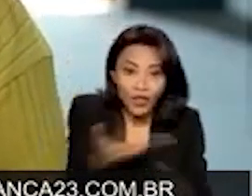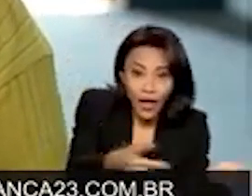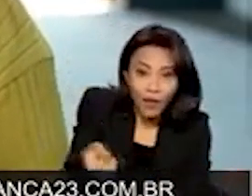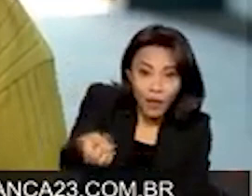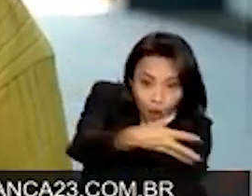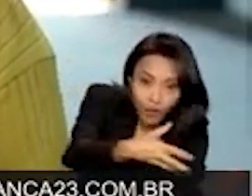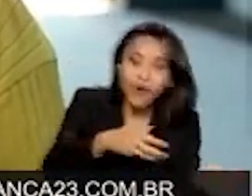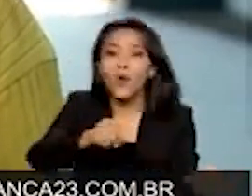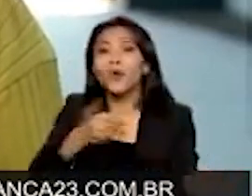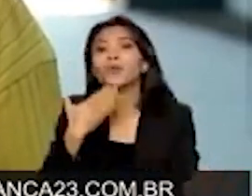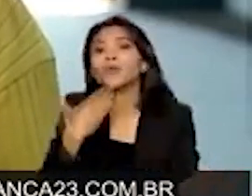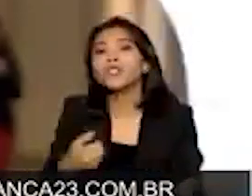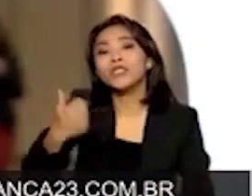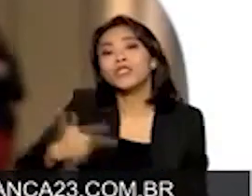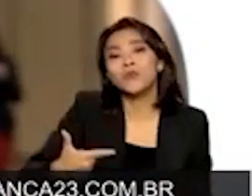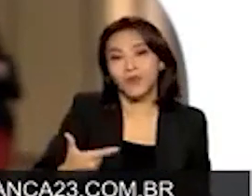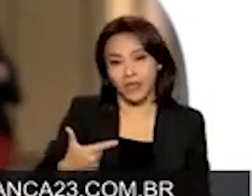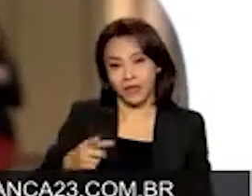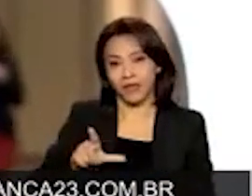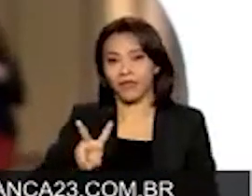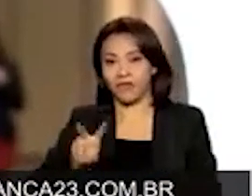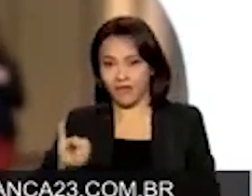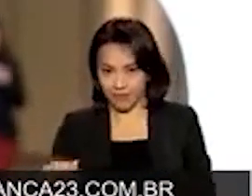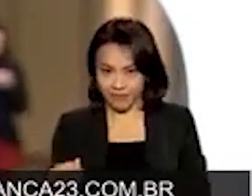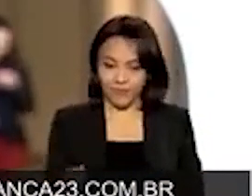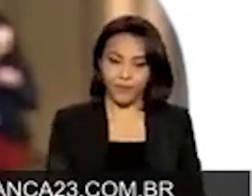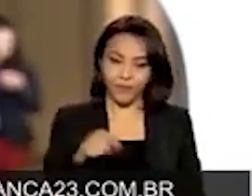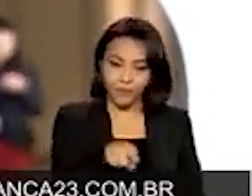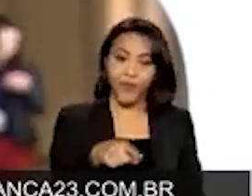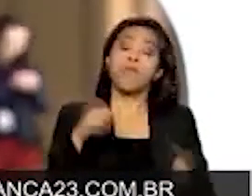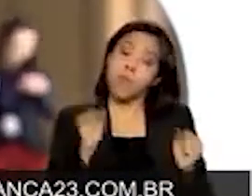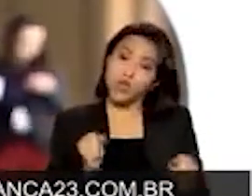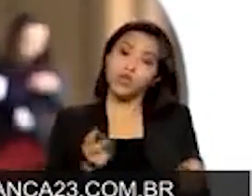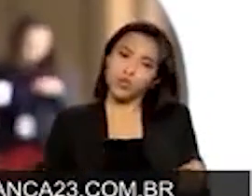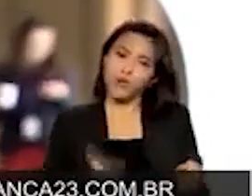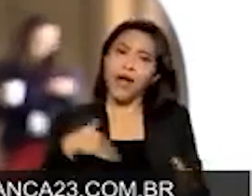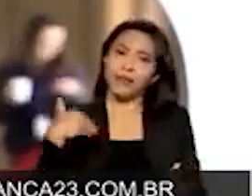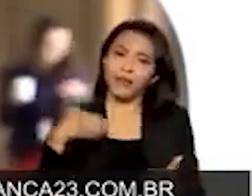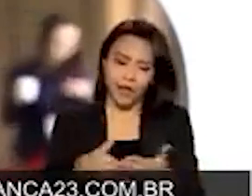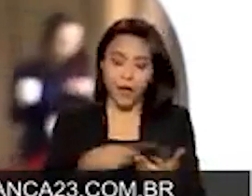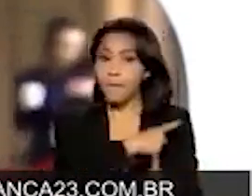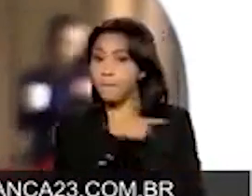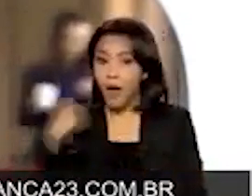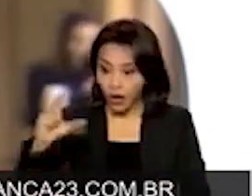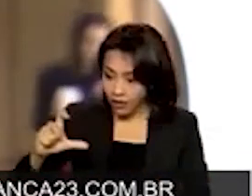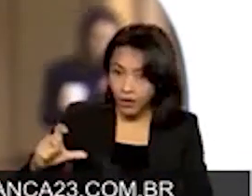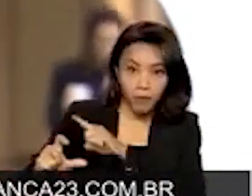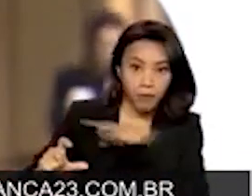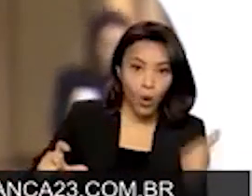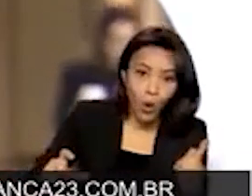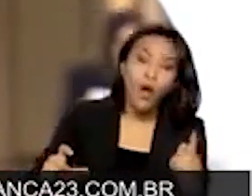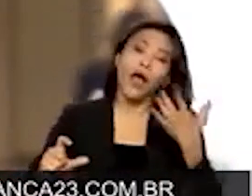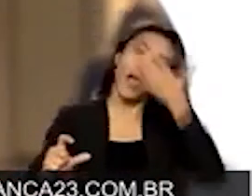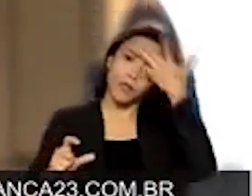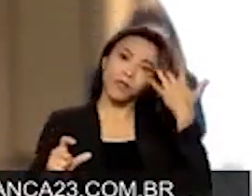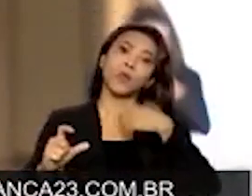ou pedir a segunda via. Ela continuará valendo até que expire essa data. Quando tiver que renovar, o condutor